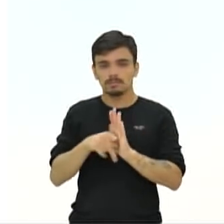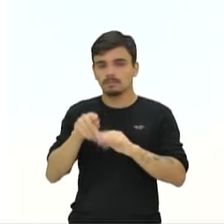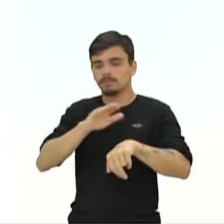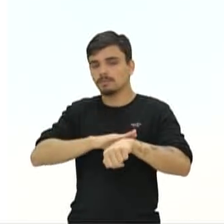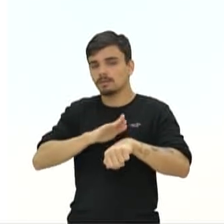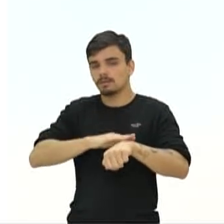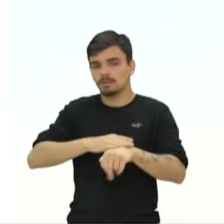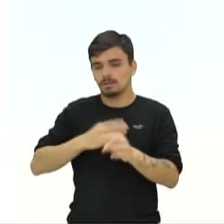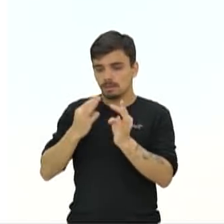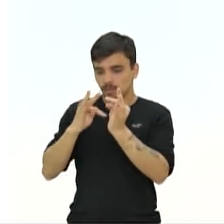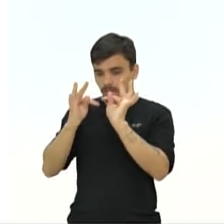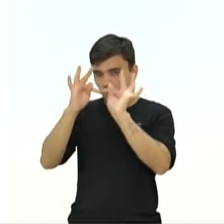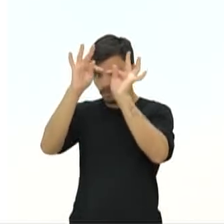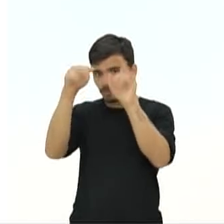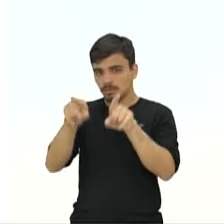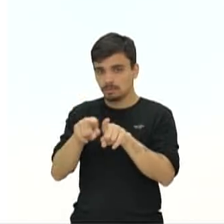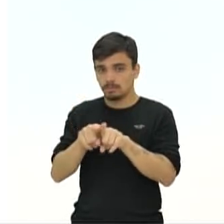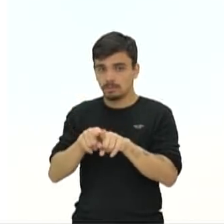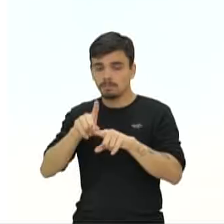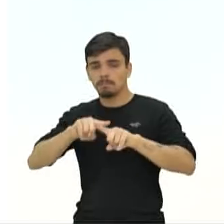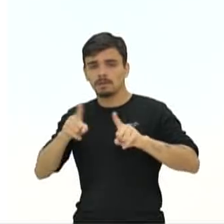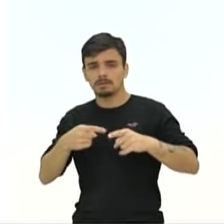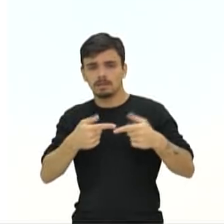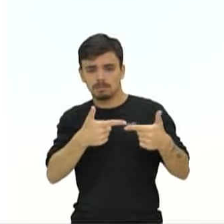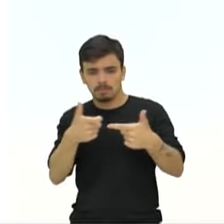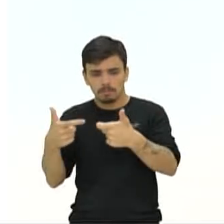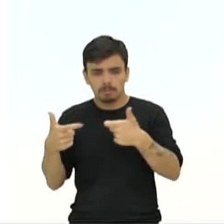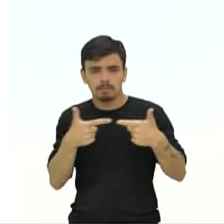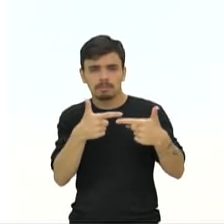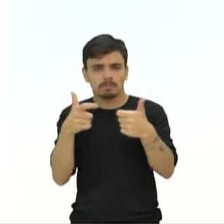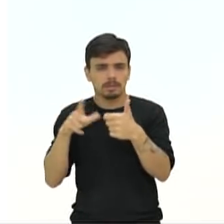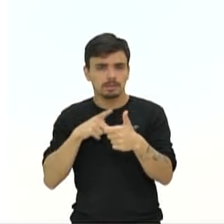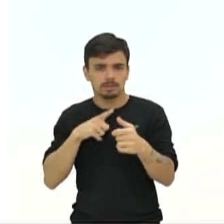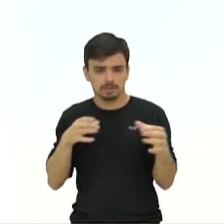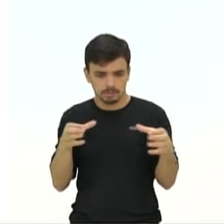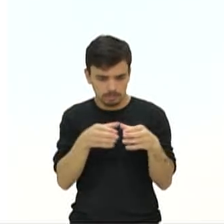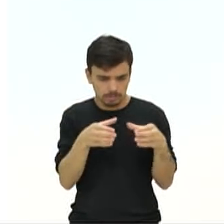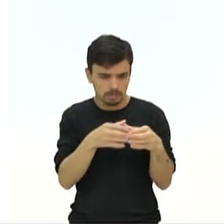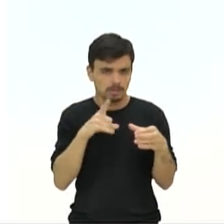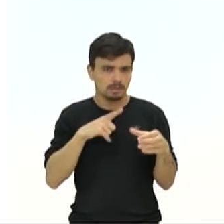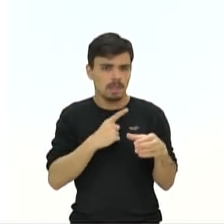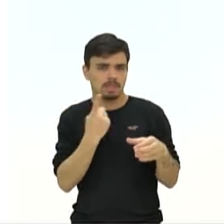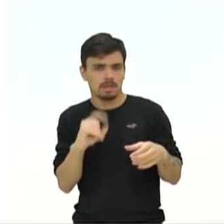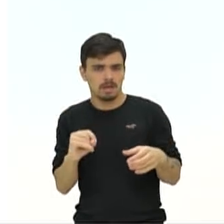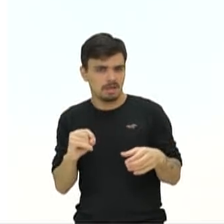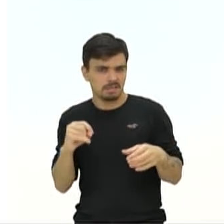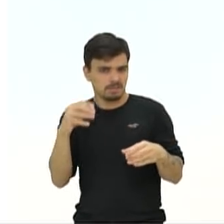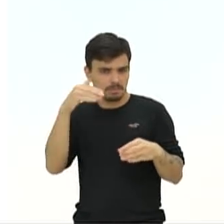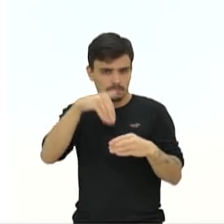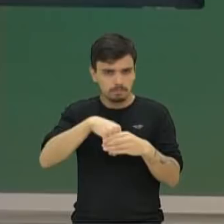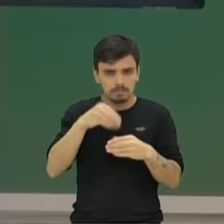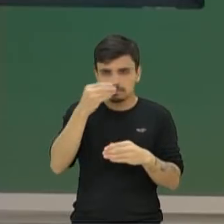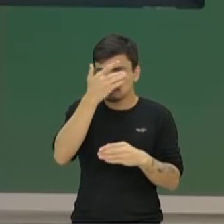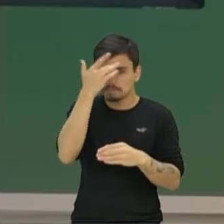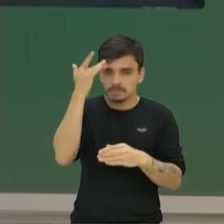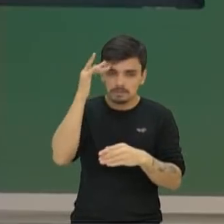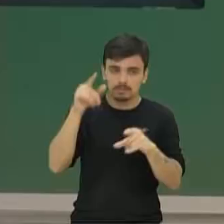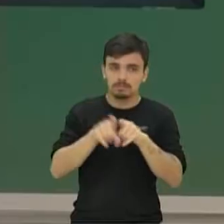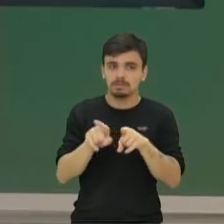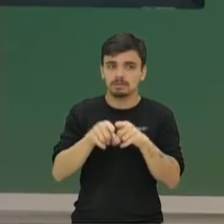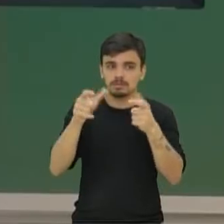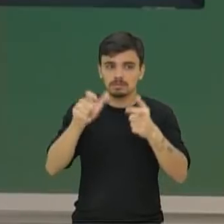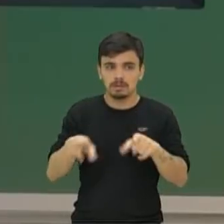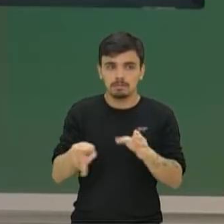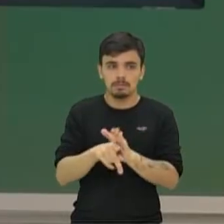época, de tecnologia da época. Mas era um tanque de guerra, cabiam de 8 a 10 pessoas ali dentro. Então tinha orifícios aqui onde iam as armas,